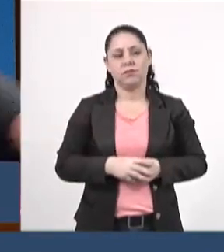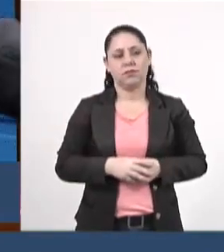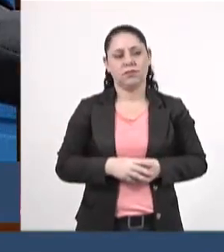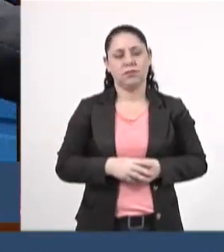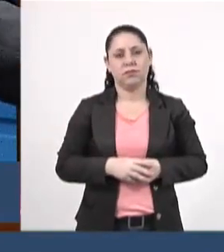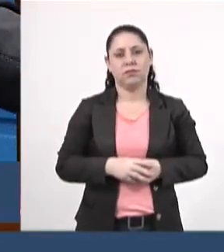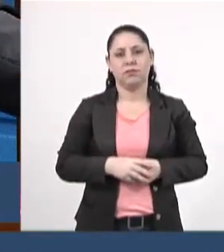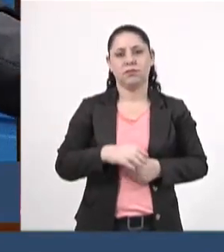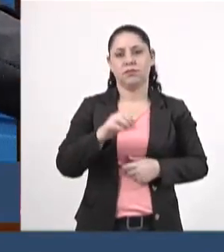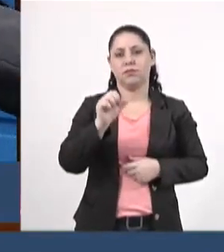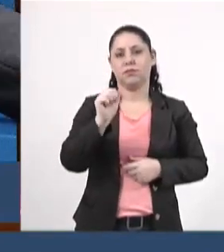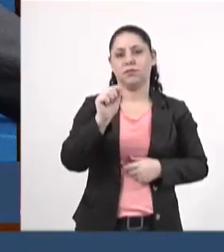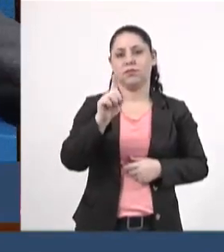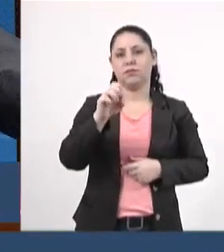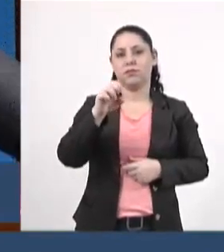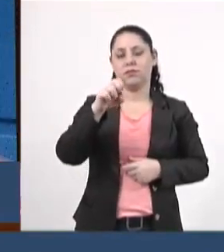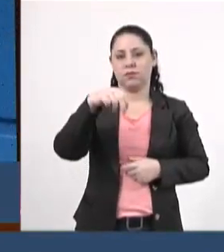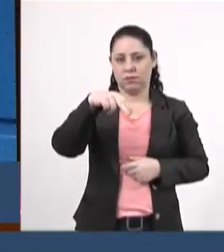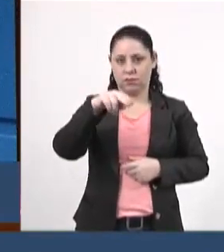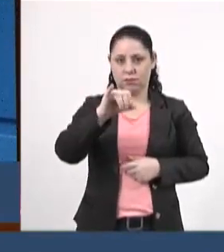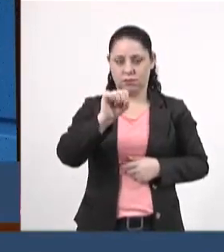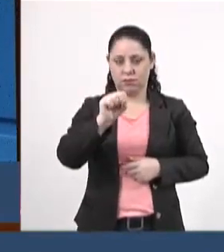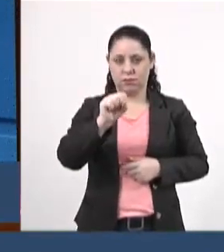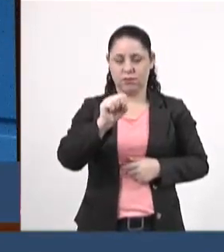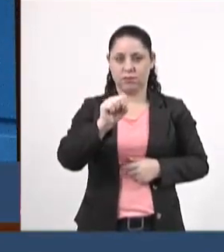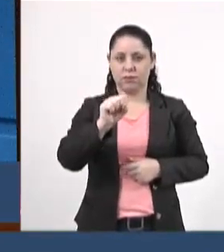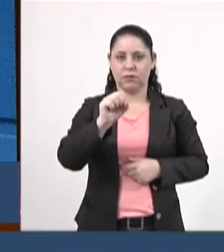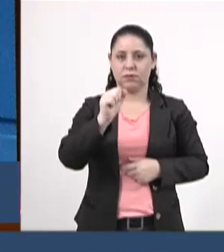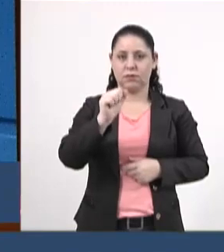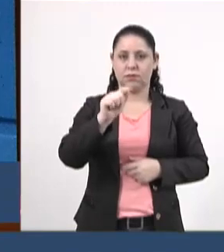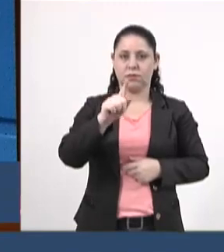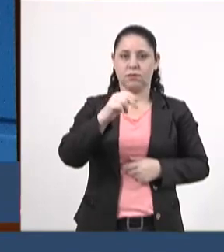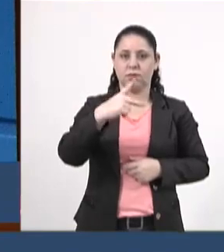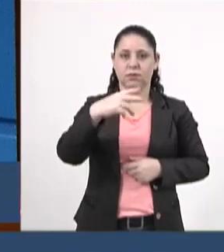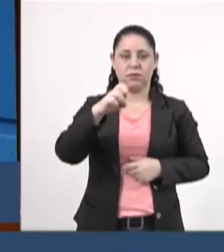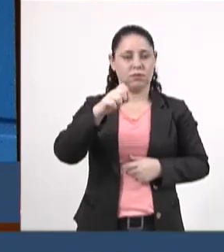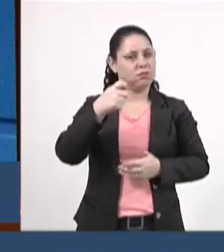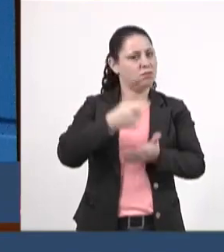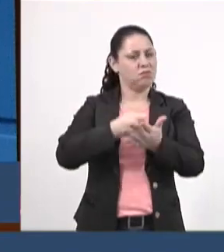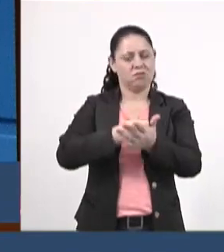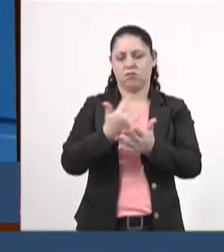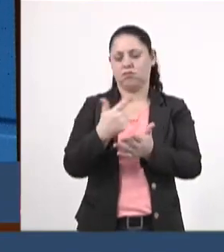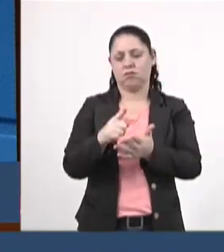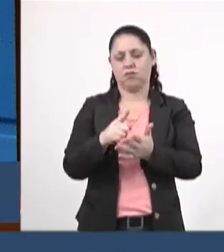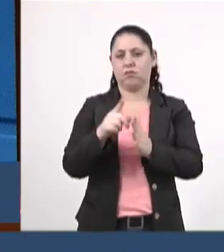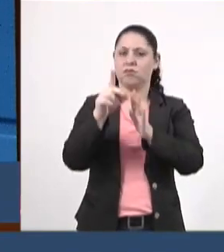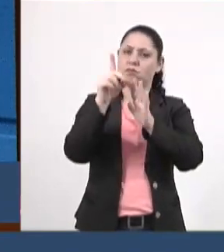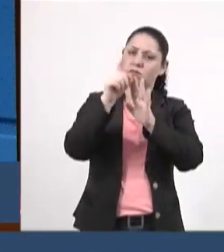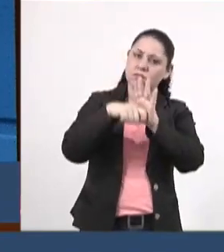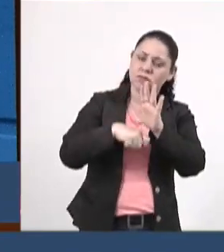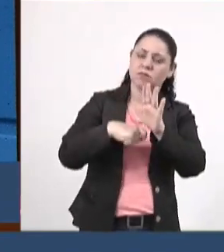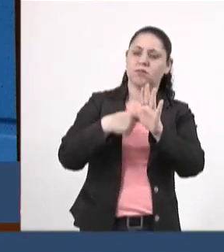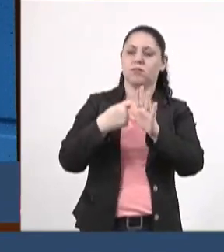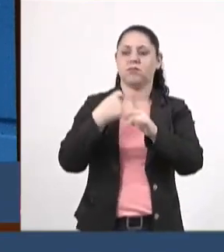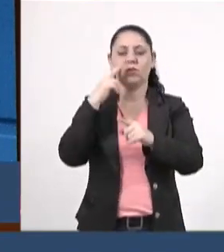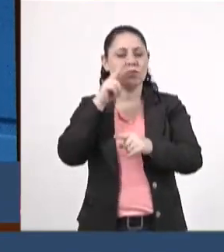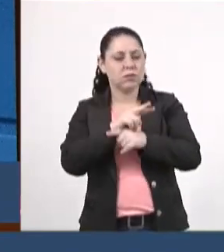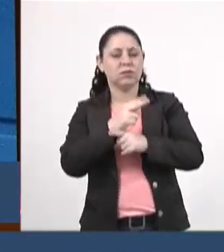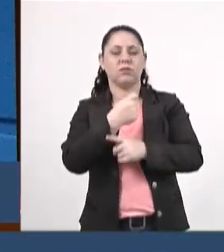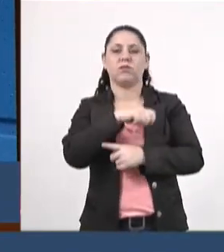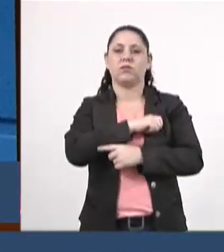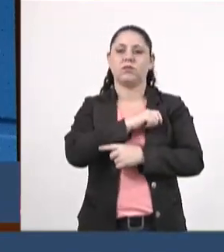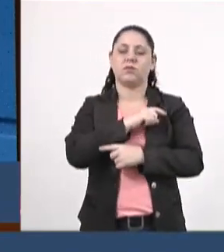a GEMES, que é a antiga AGEPAN, ela não tem essa obrigação. Quem regulamenta, quem